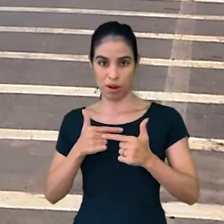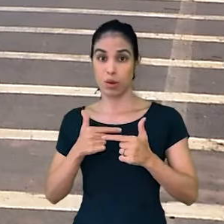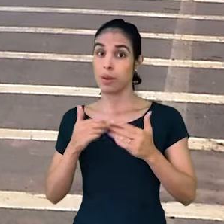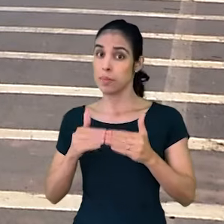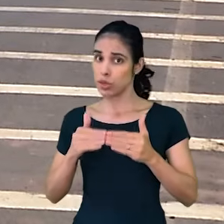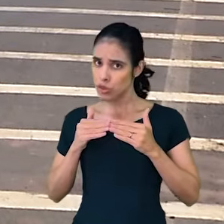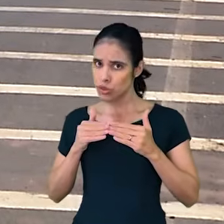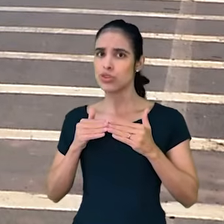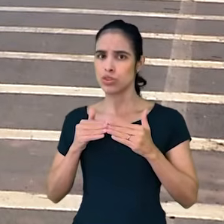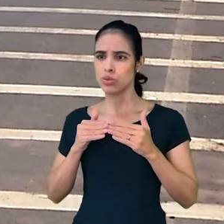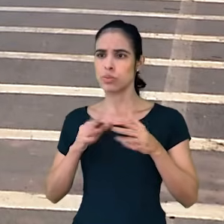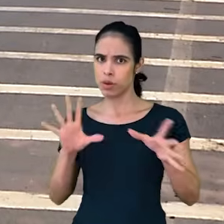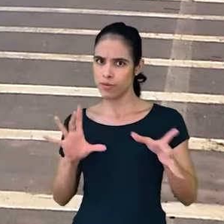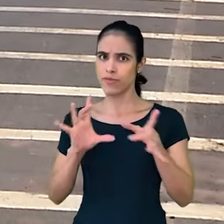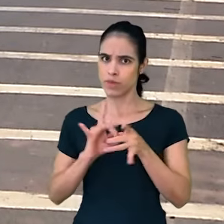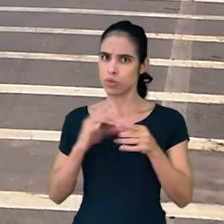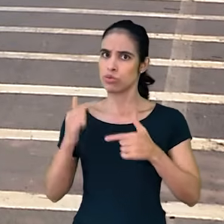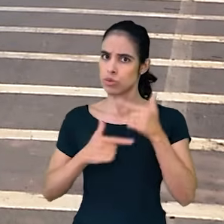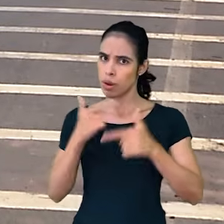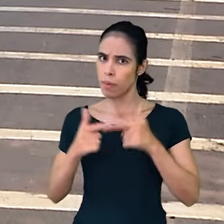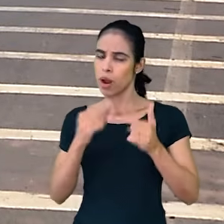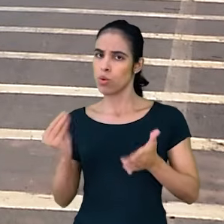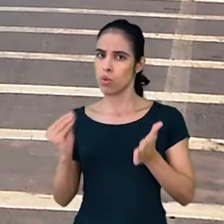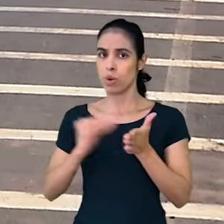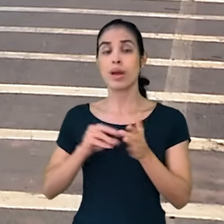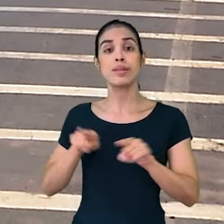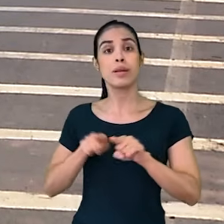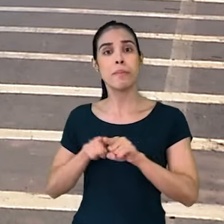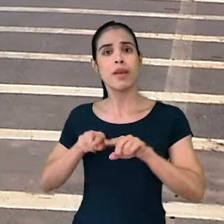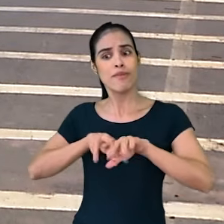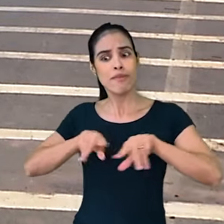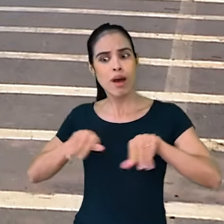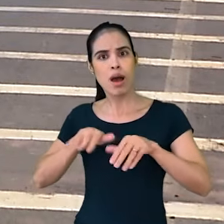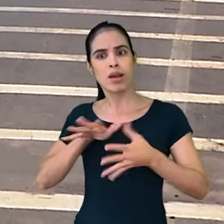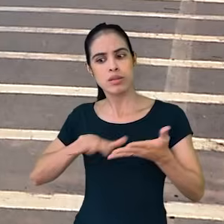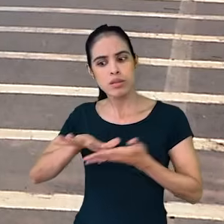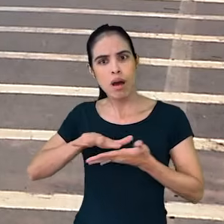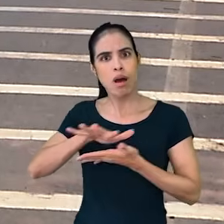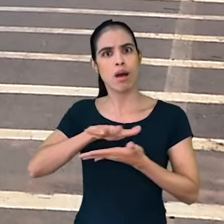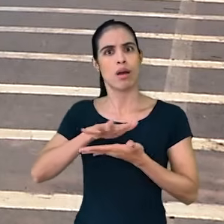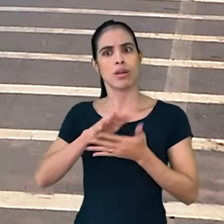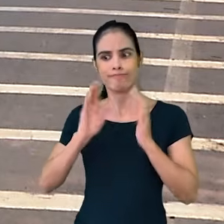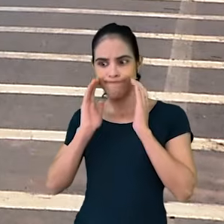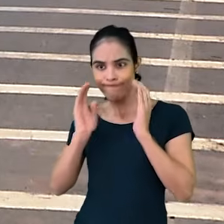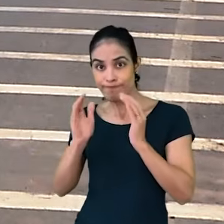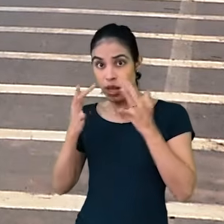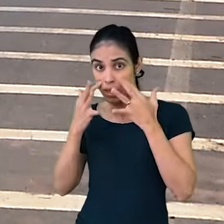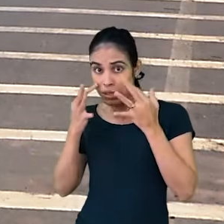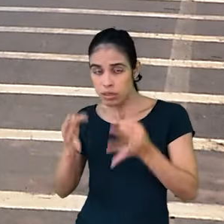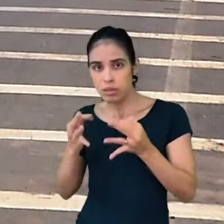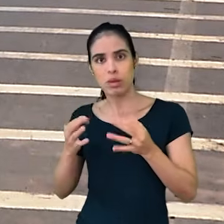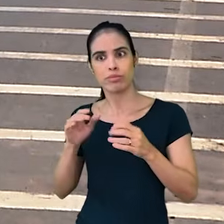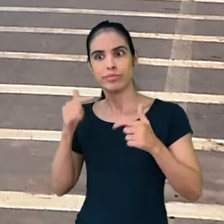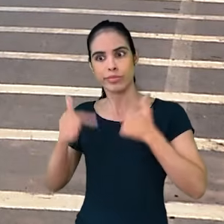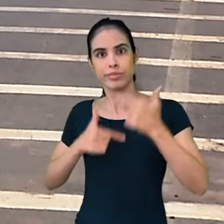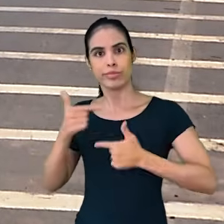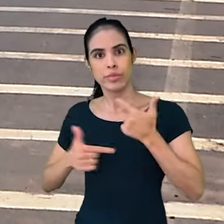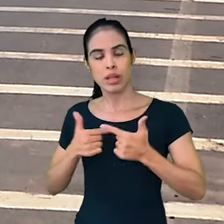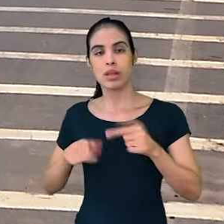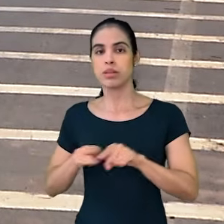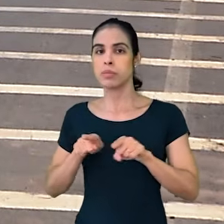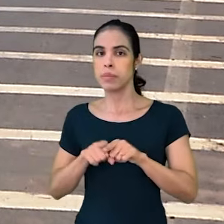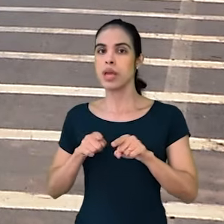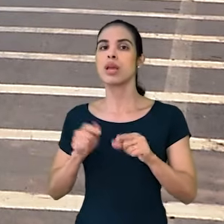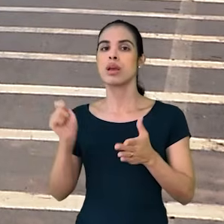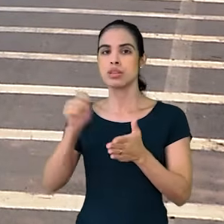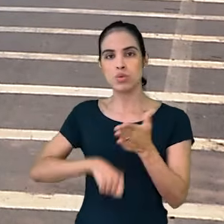ele pediu o reconhecimento de vínculo de emprego e acúmulo de função. Requereu também a gratuidade de justiça. Ele afirmou